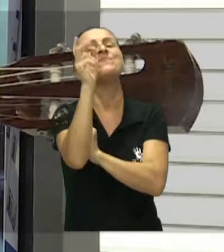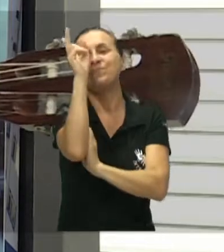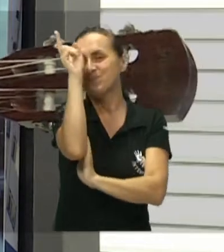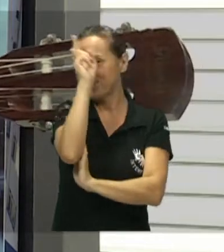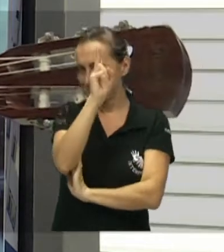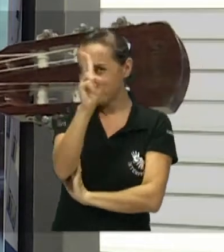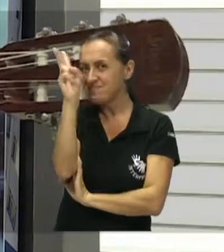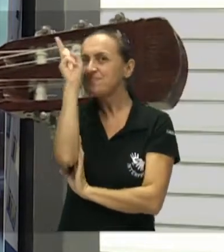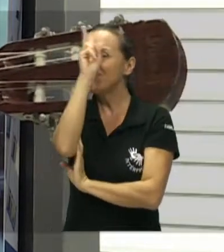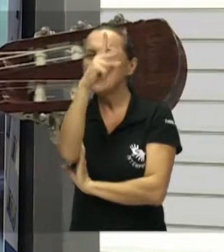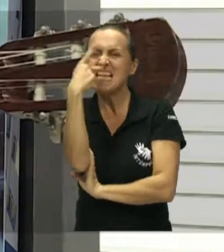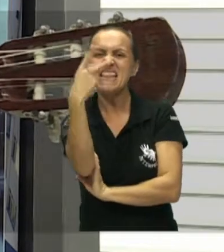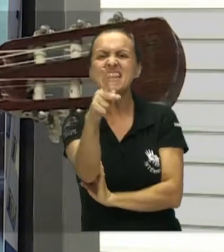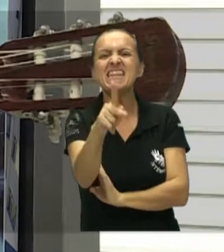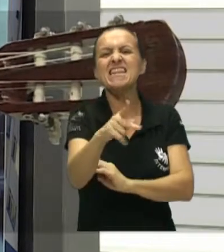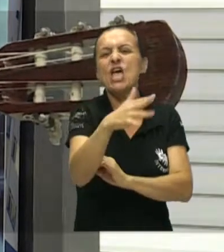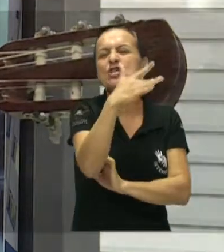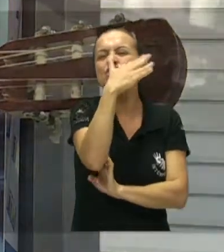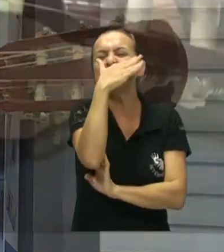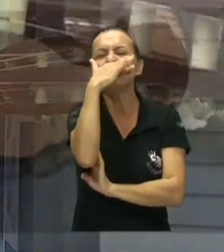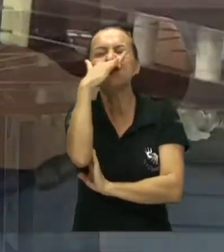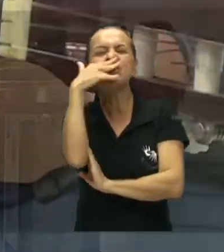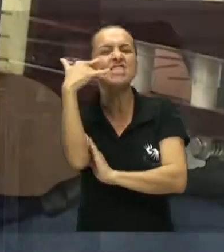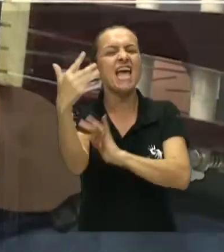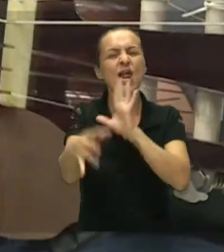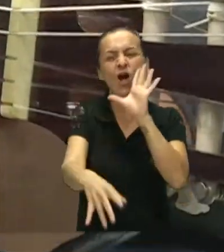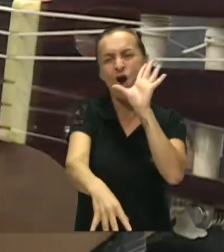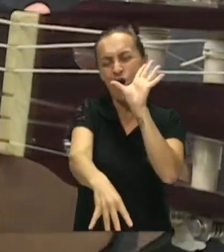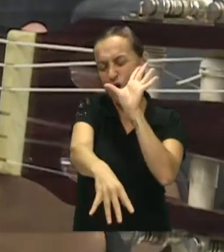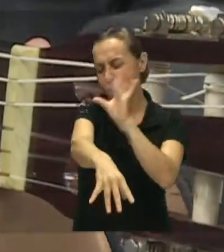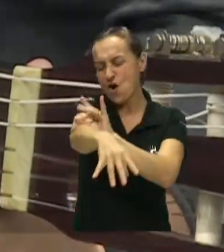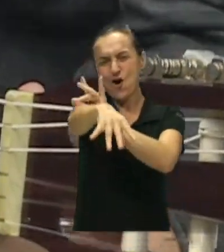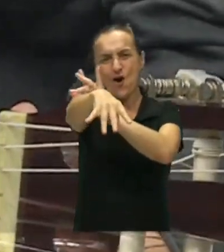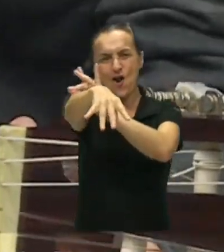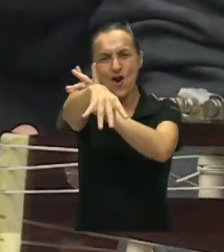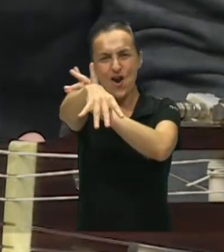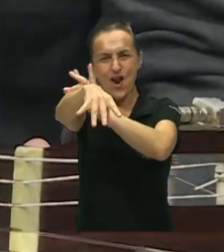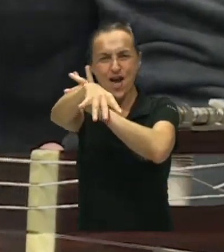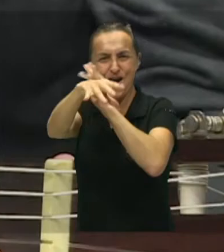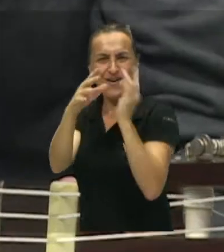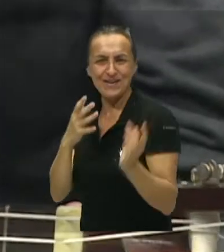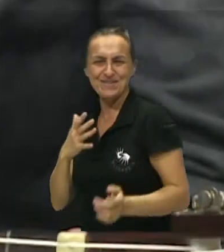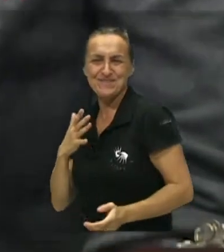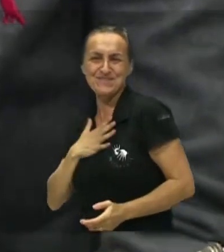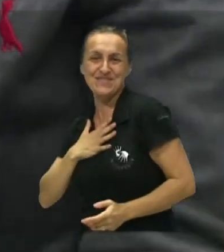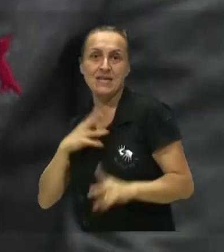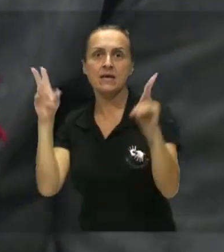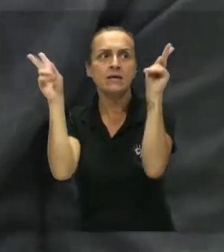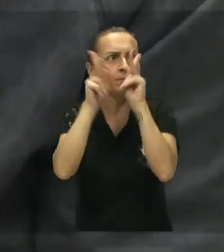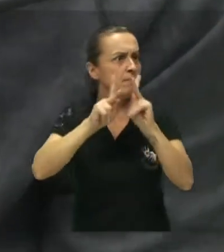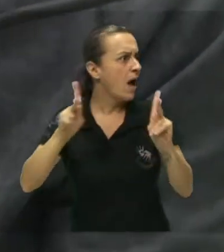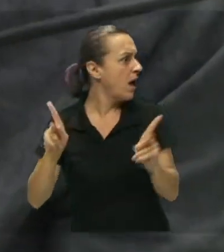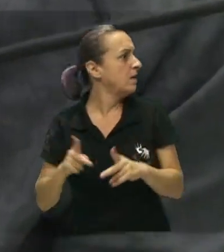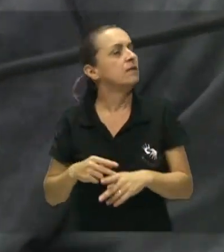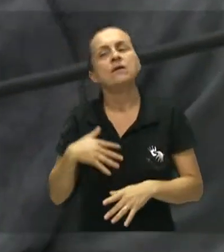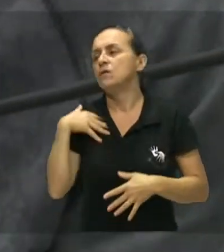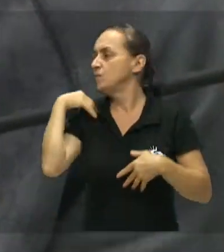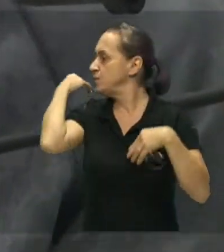E que teu cheiro impregnou na minha pele, me deixando bem sem paz.